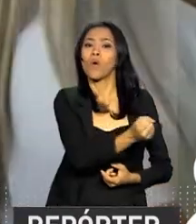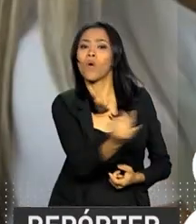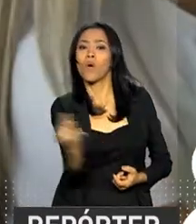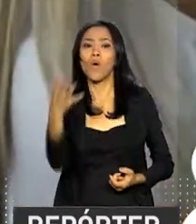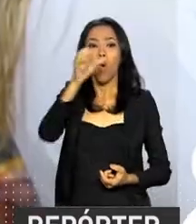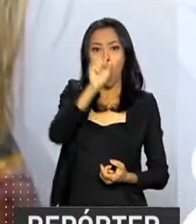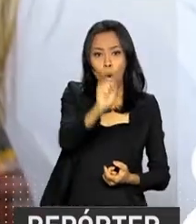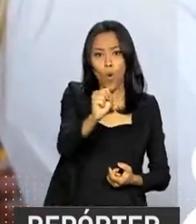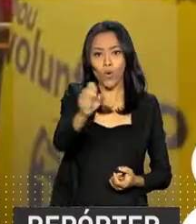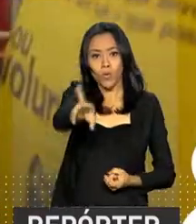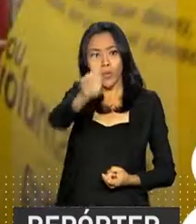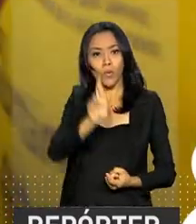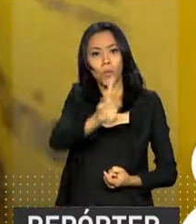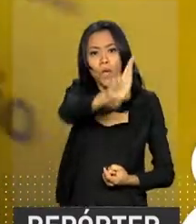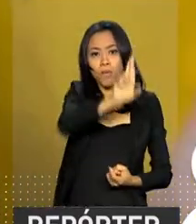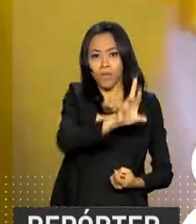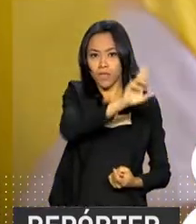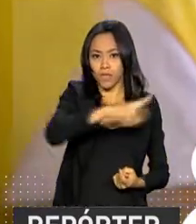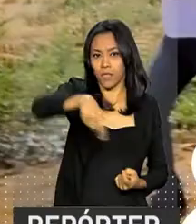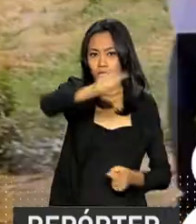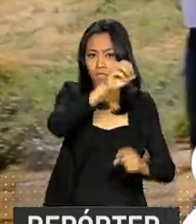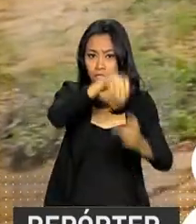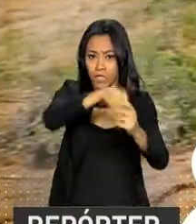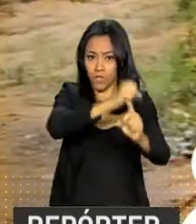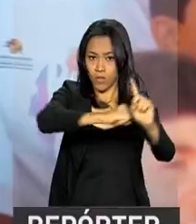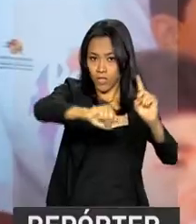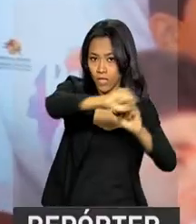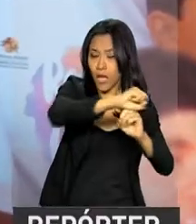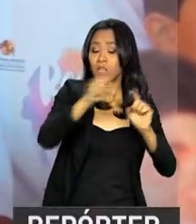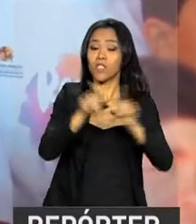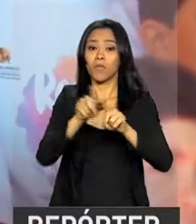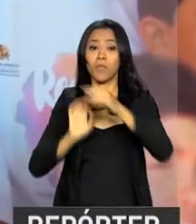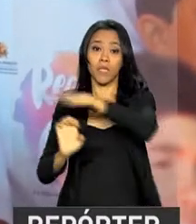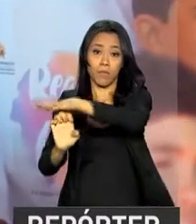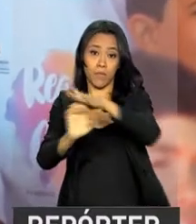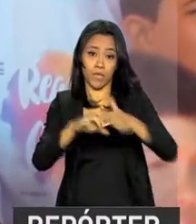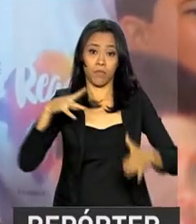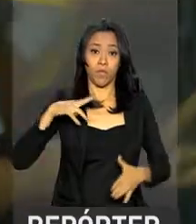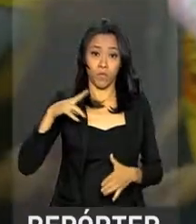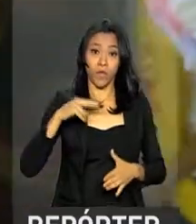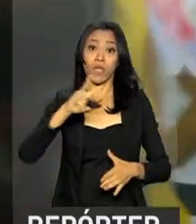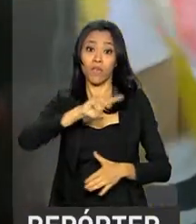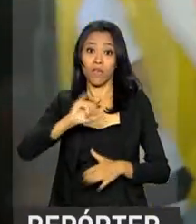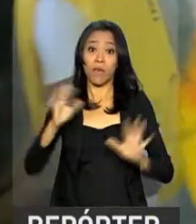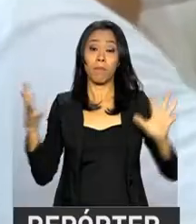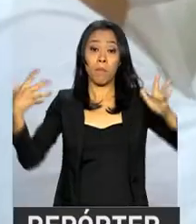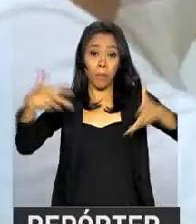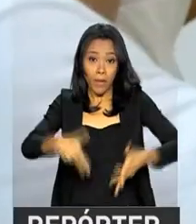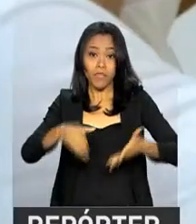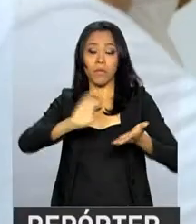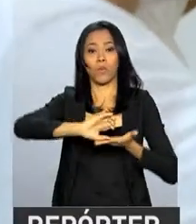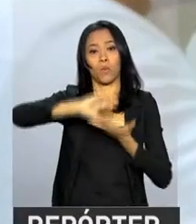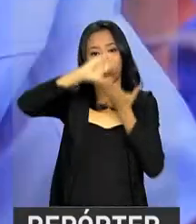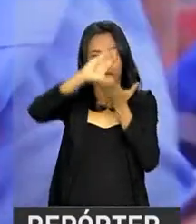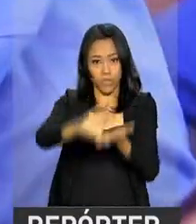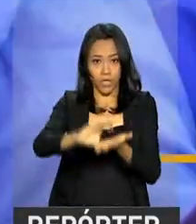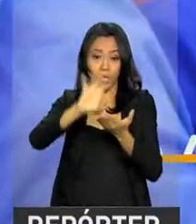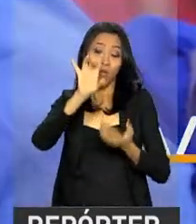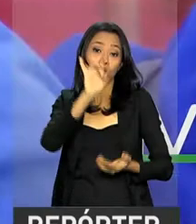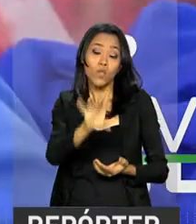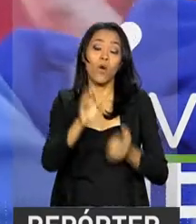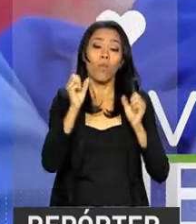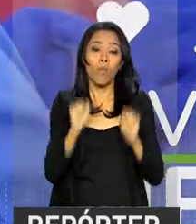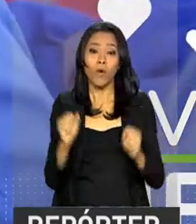sociedade civil e 8 do setor privado que vão fazer parte do Conselho Gestor do Viva Voluntário. Só podem